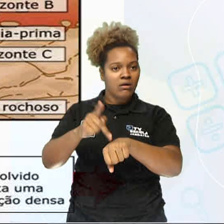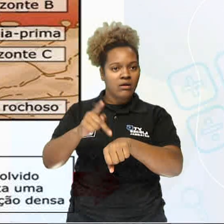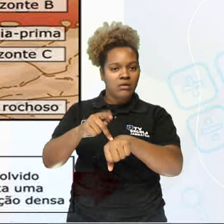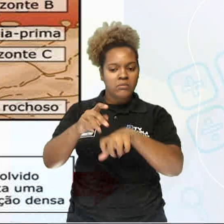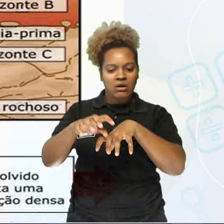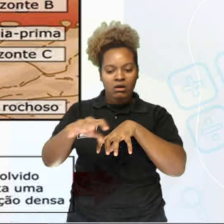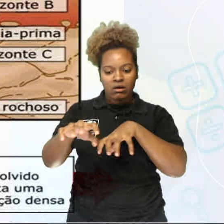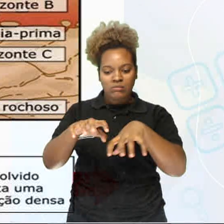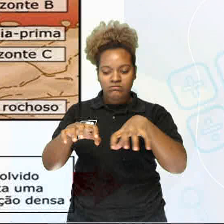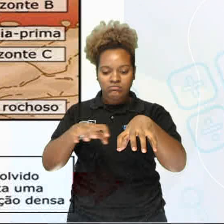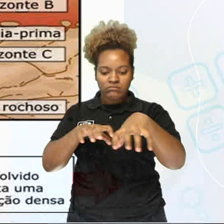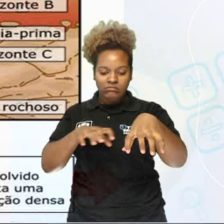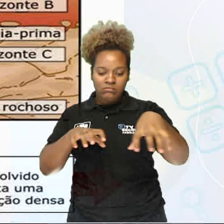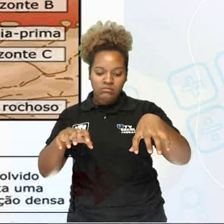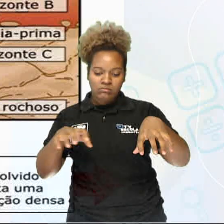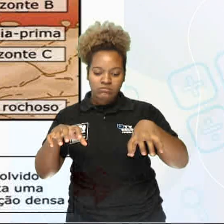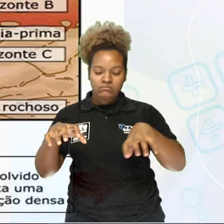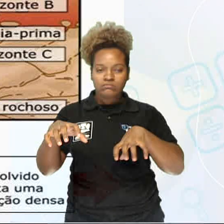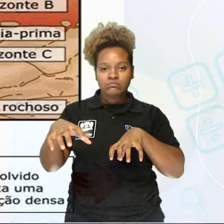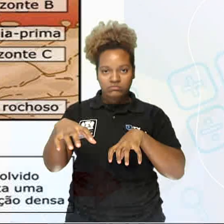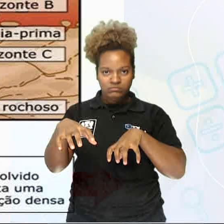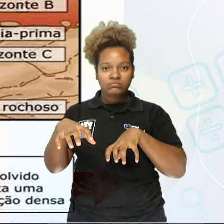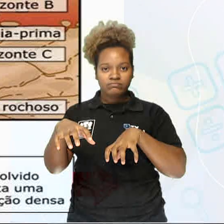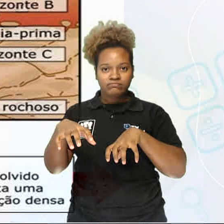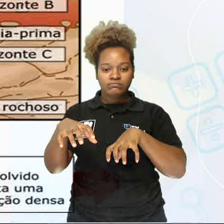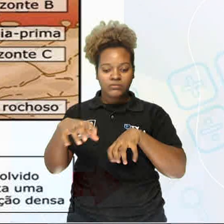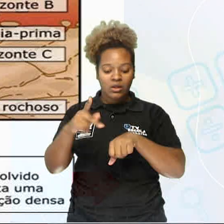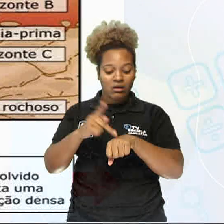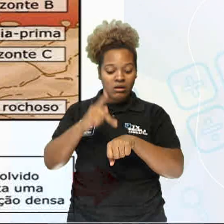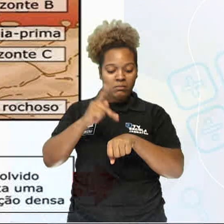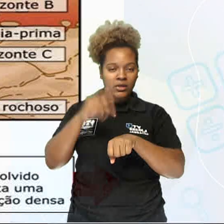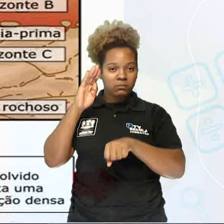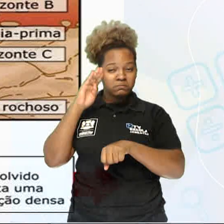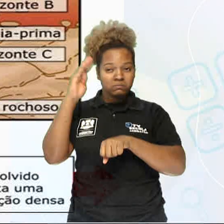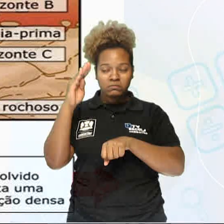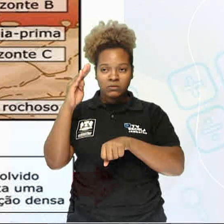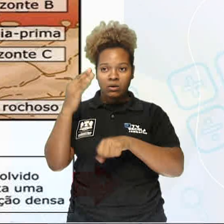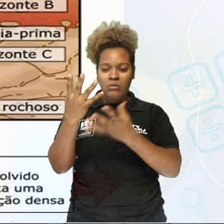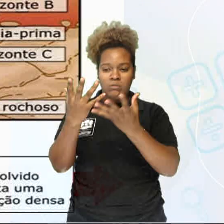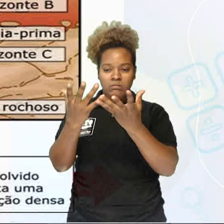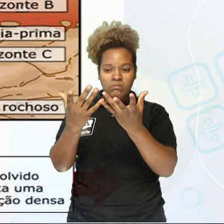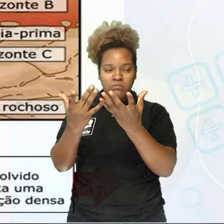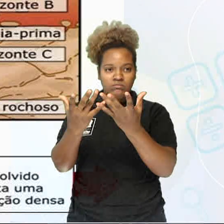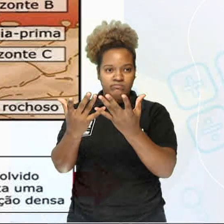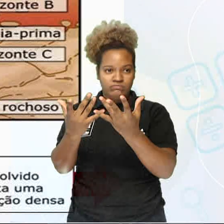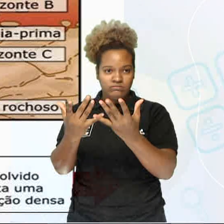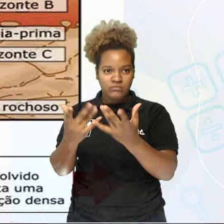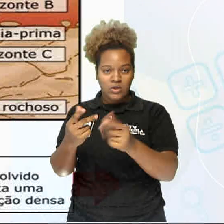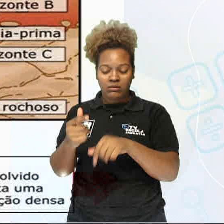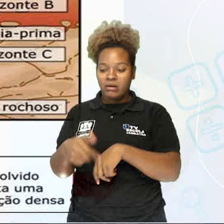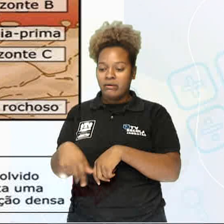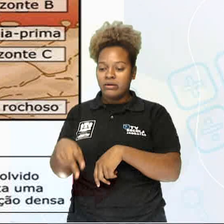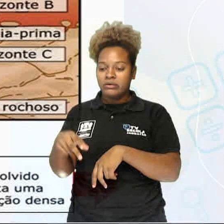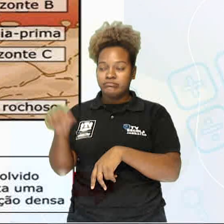principal, certo? Essa rocha principal acaba recebendo, já na imagem 2,